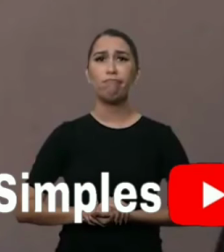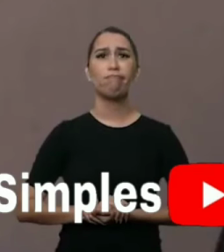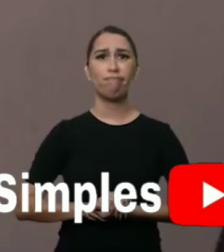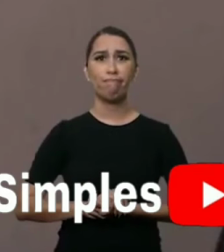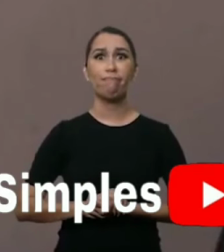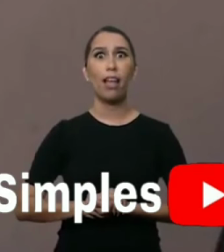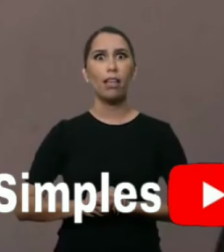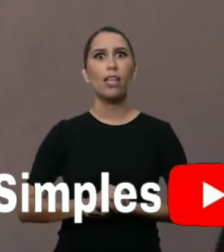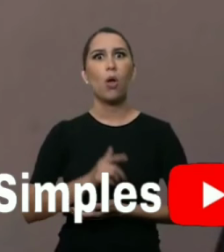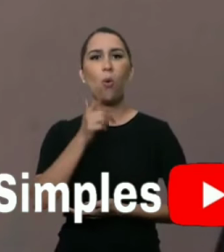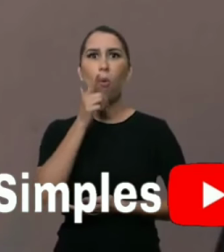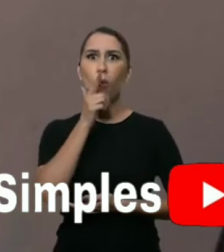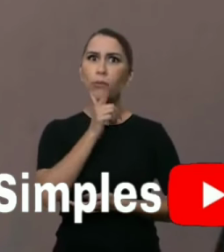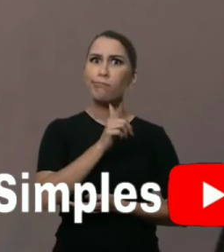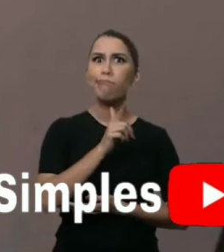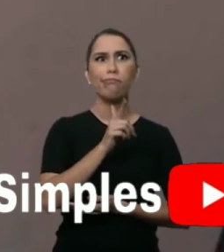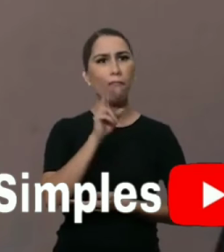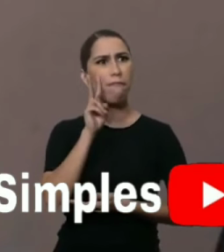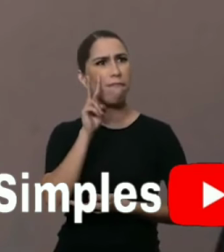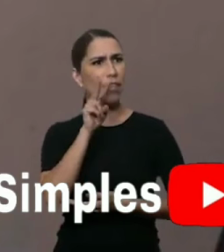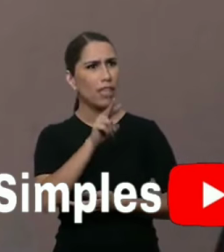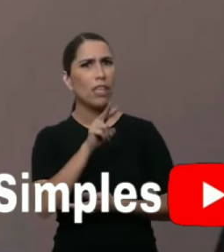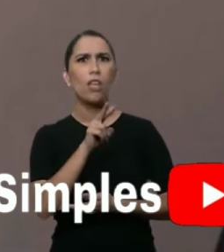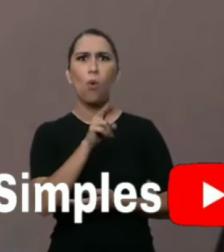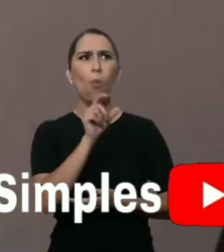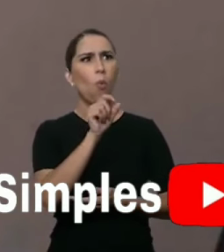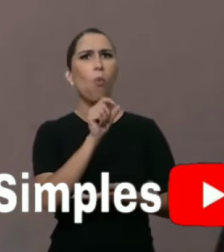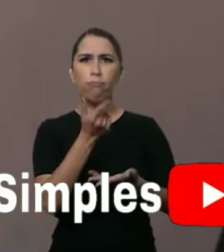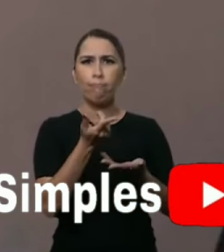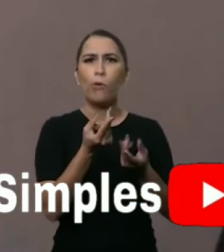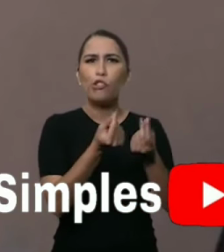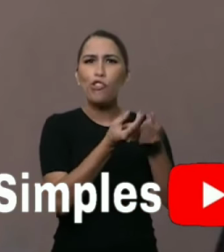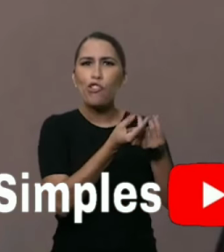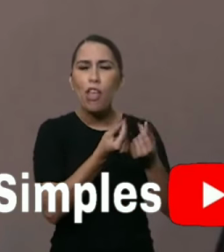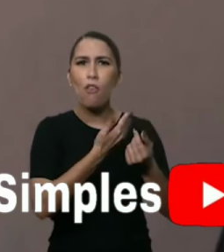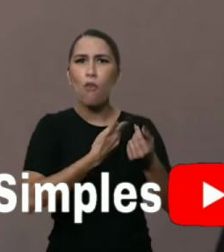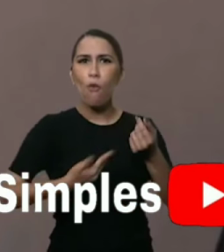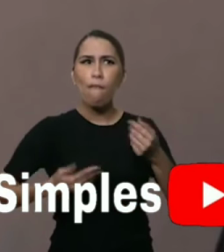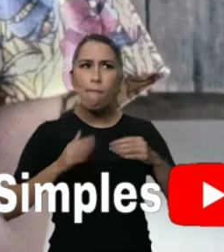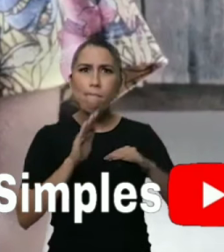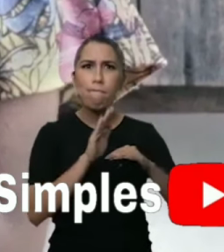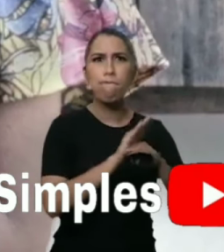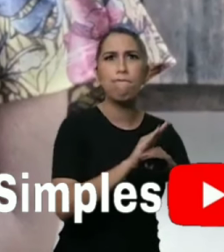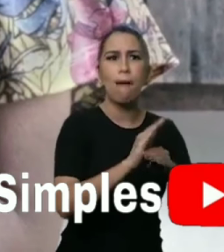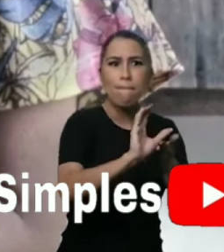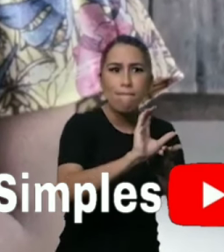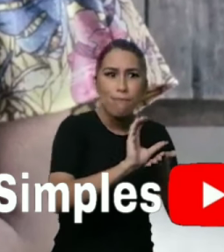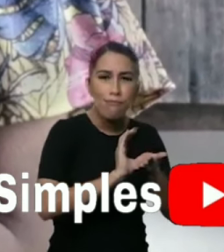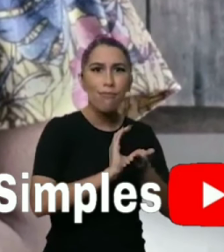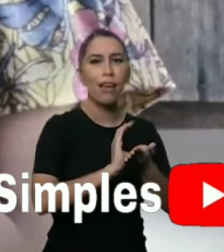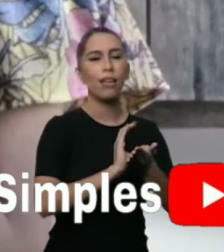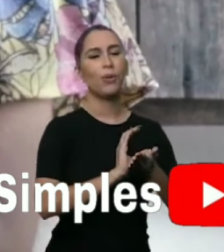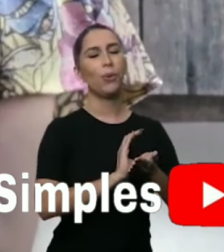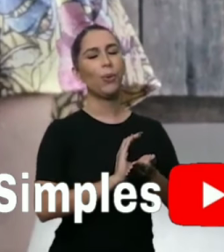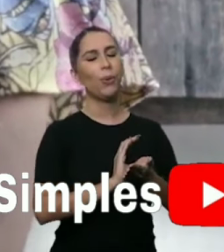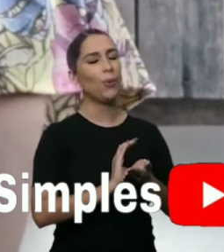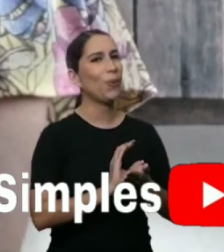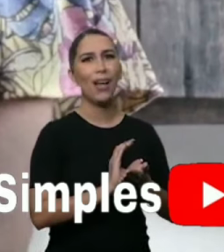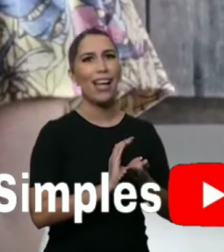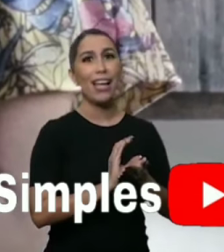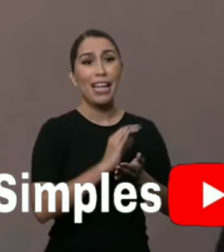Mas quando veio o auxílio emergencial, que eu não tinha condições de colocar a internet, que eles estavam estudando em casa, aí, graças